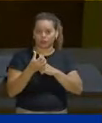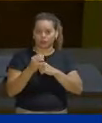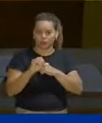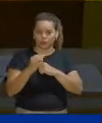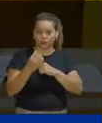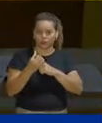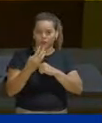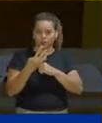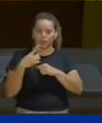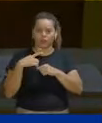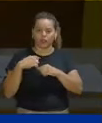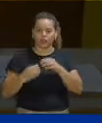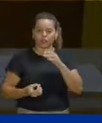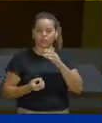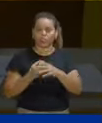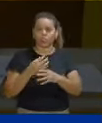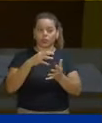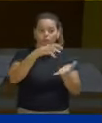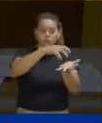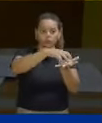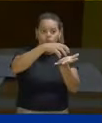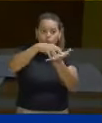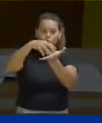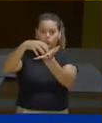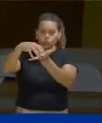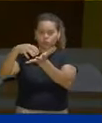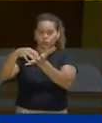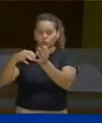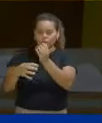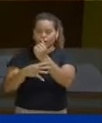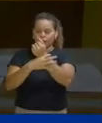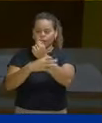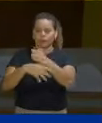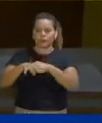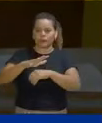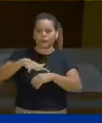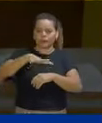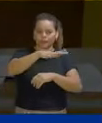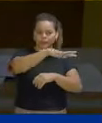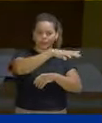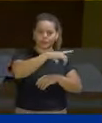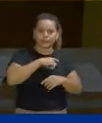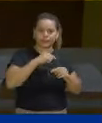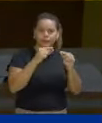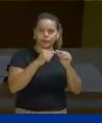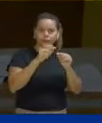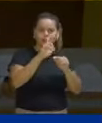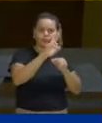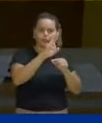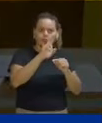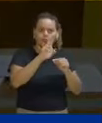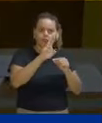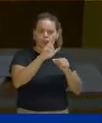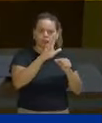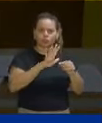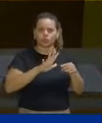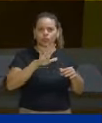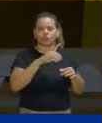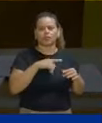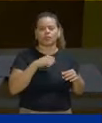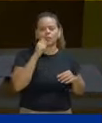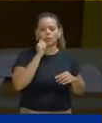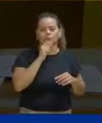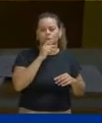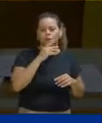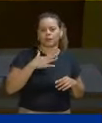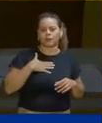13.964/2019, e a criação de núcleos regionais eleitorais das garantias no âmbito da Justiça Eleitoral do Amapá, nos termos do voto do